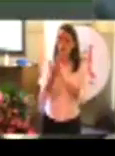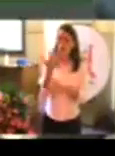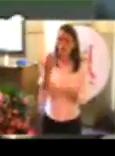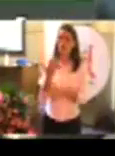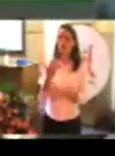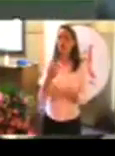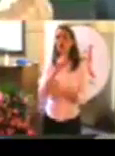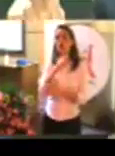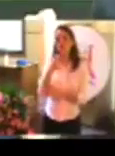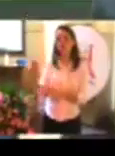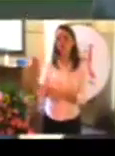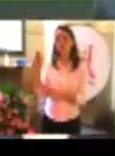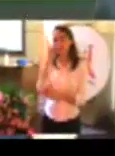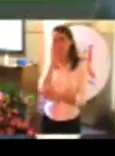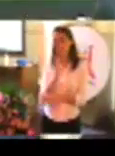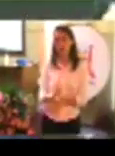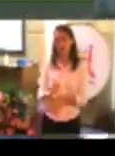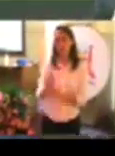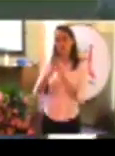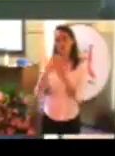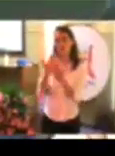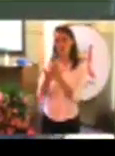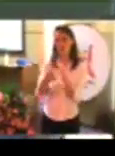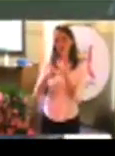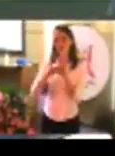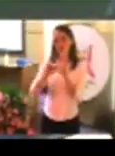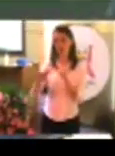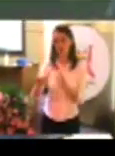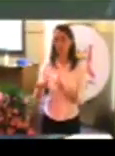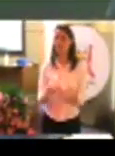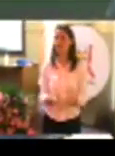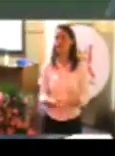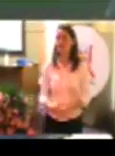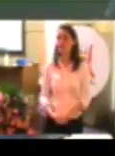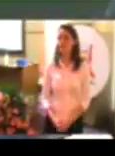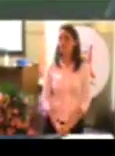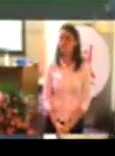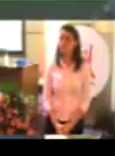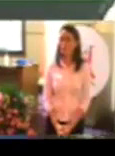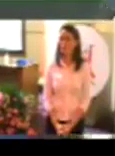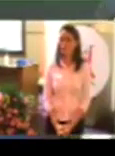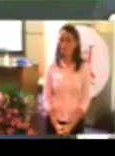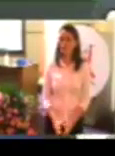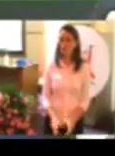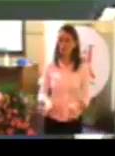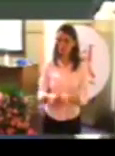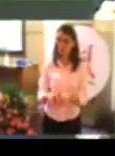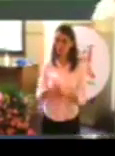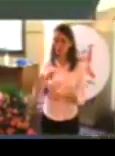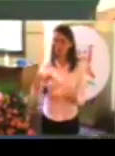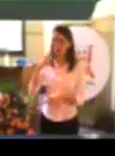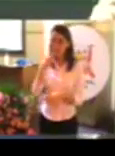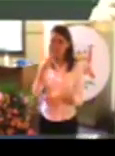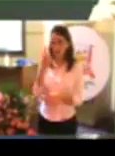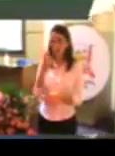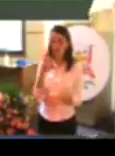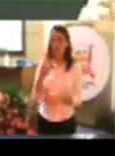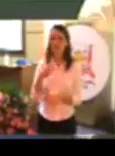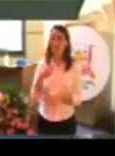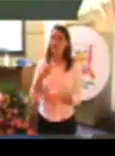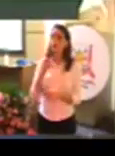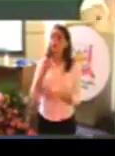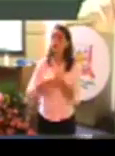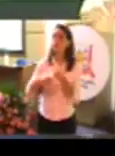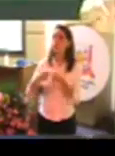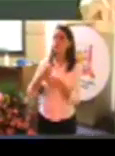Associação Brasileira das Escolas do Legislativo de Contas. E vejam bem, isso foi